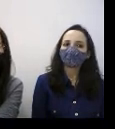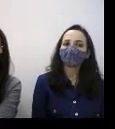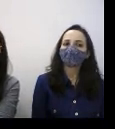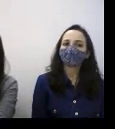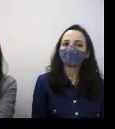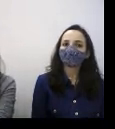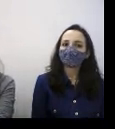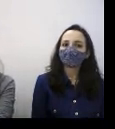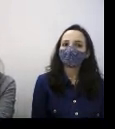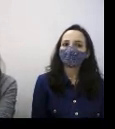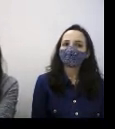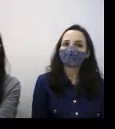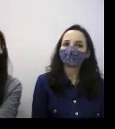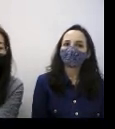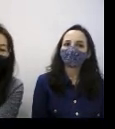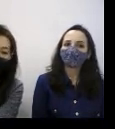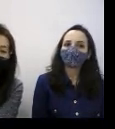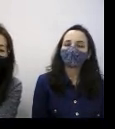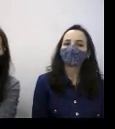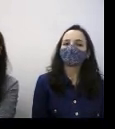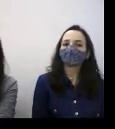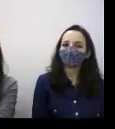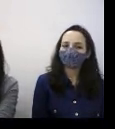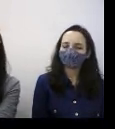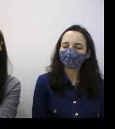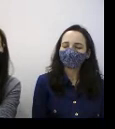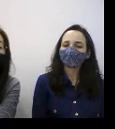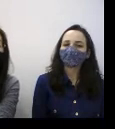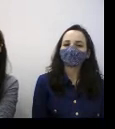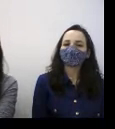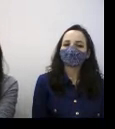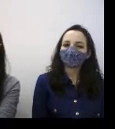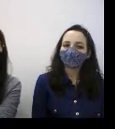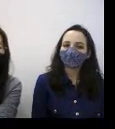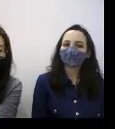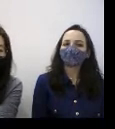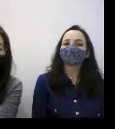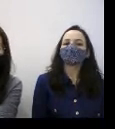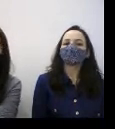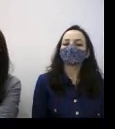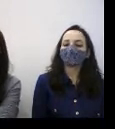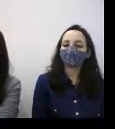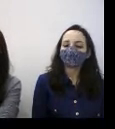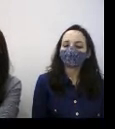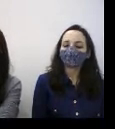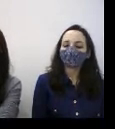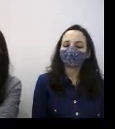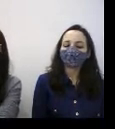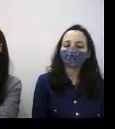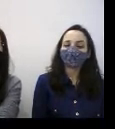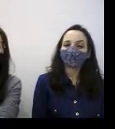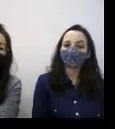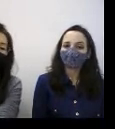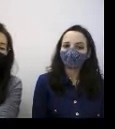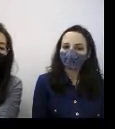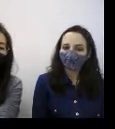pessoal, vou tomar um café, depois vou fazer uma coisa, vou fazer outra, né? Então, isso é a rotina. Quando a